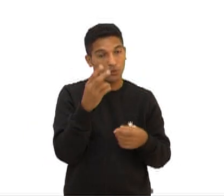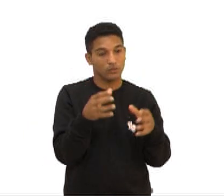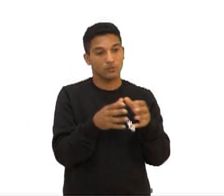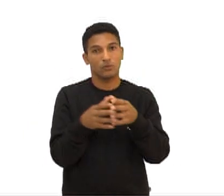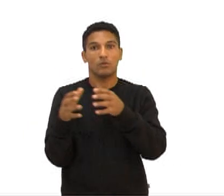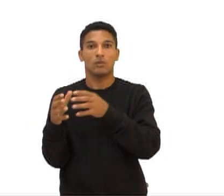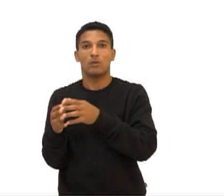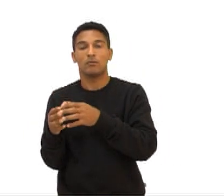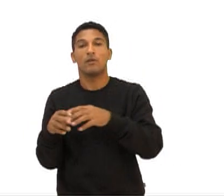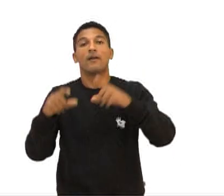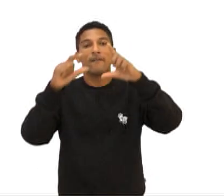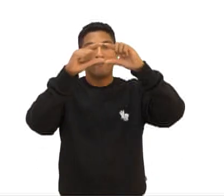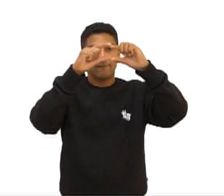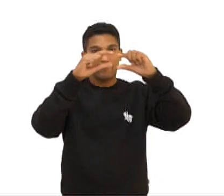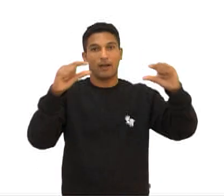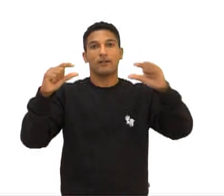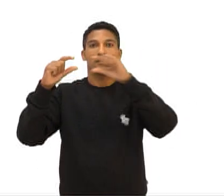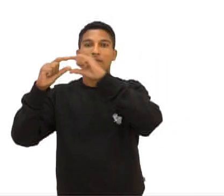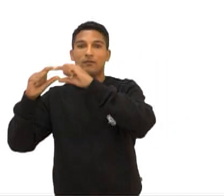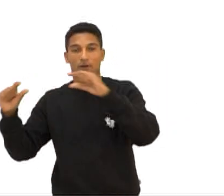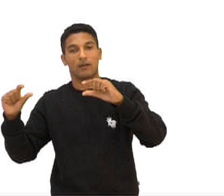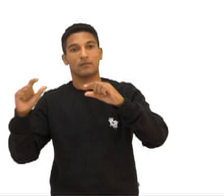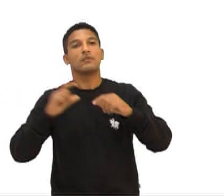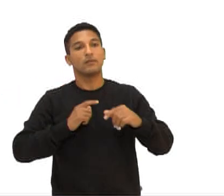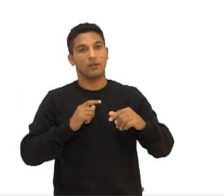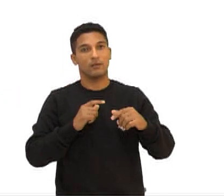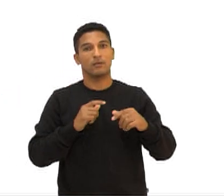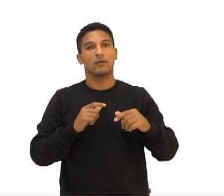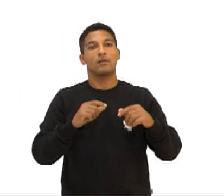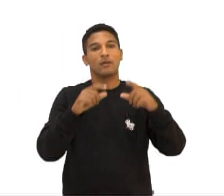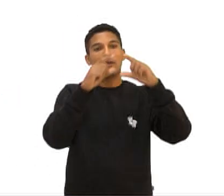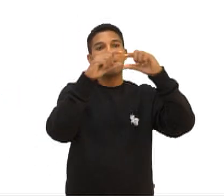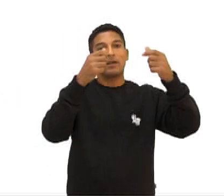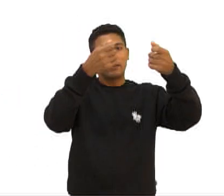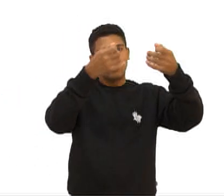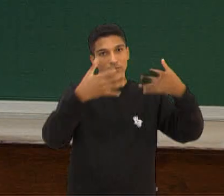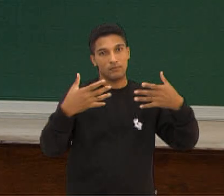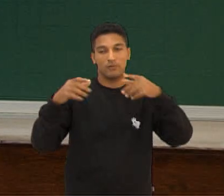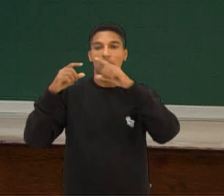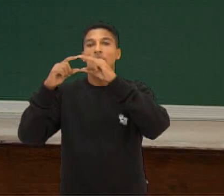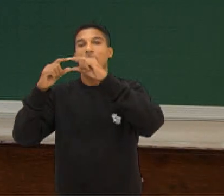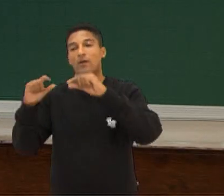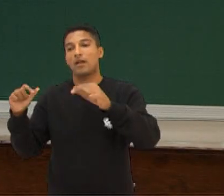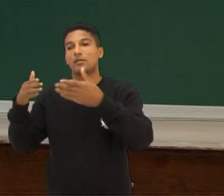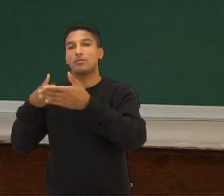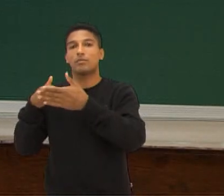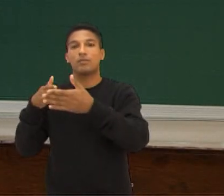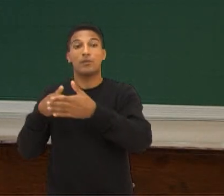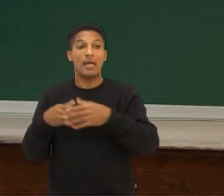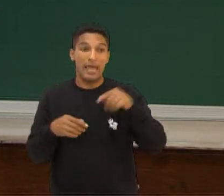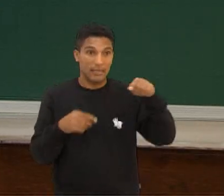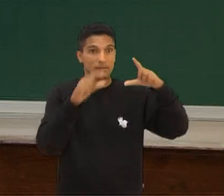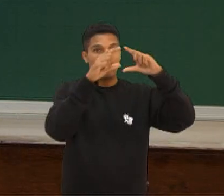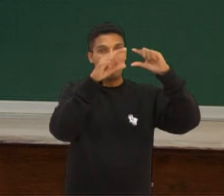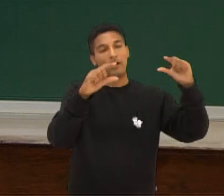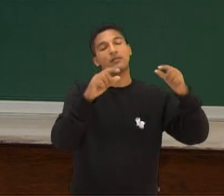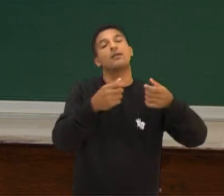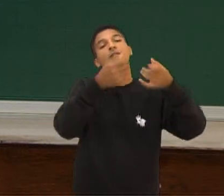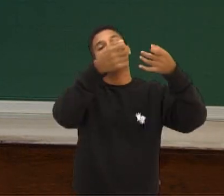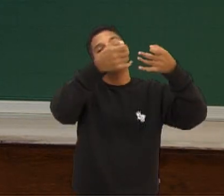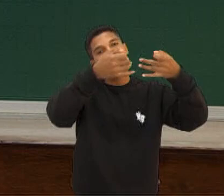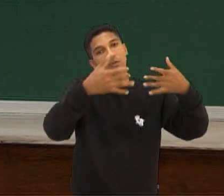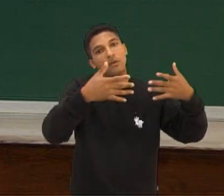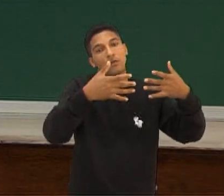né? As explicativas e as restritivas. Uma está explicando e a outra está